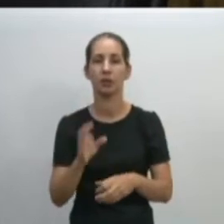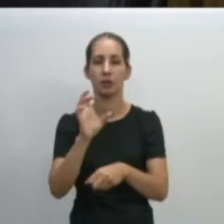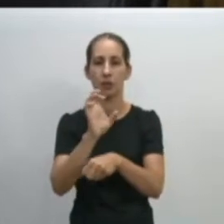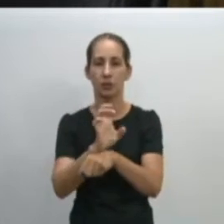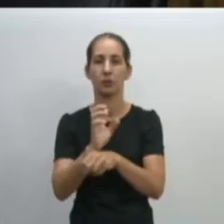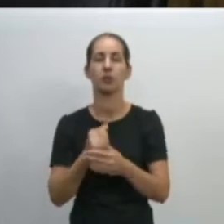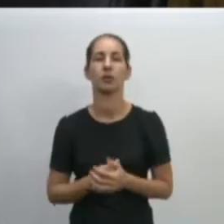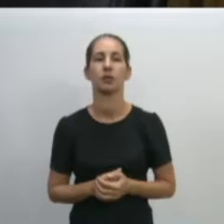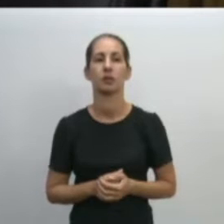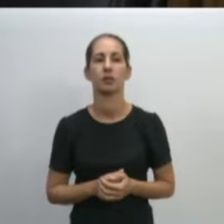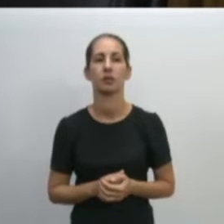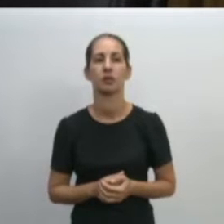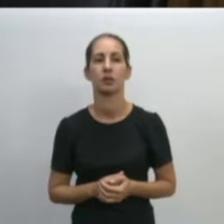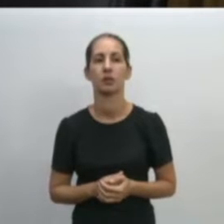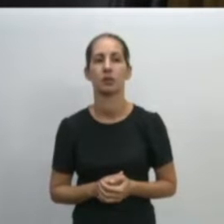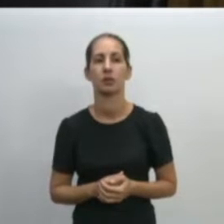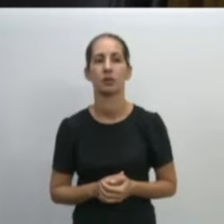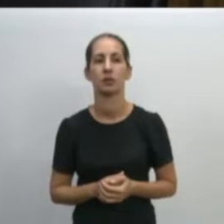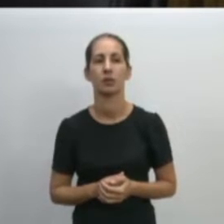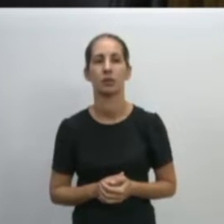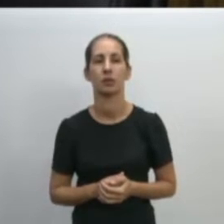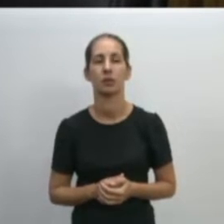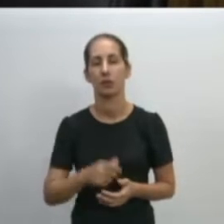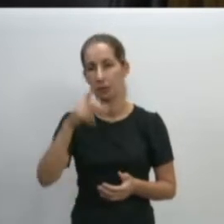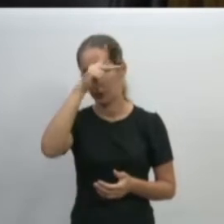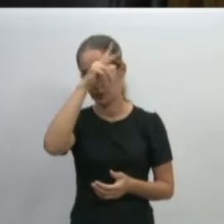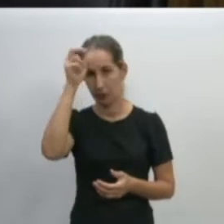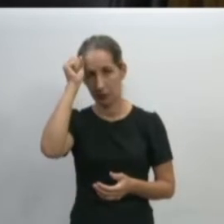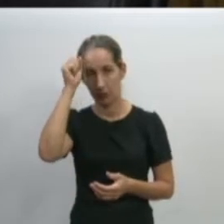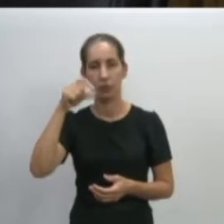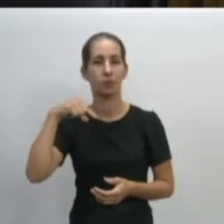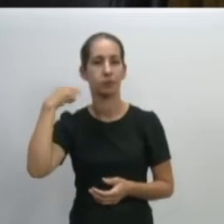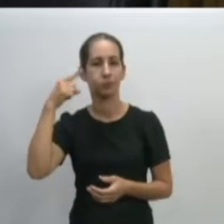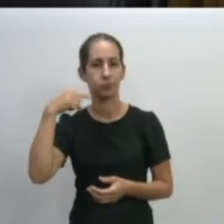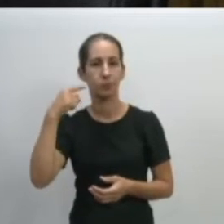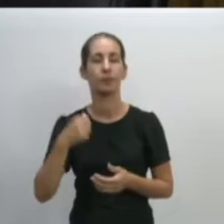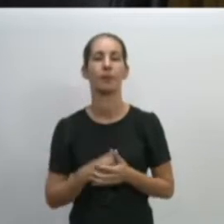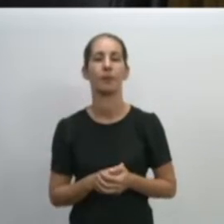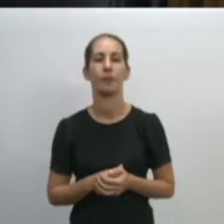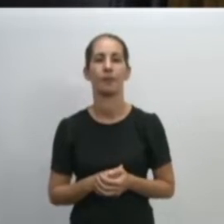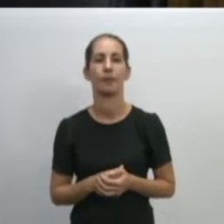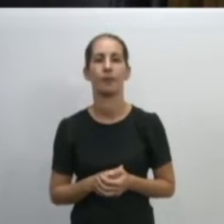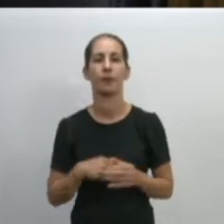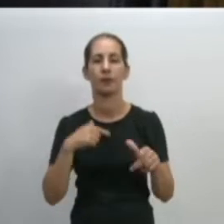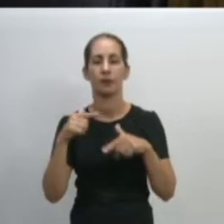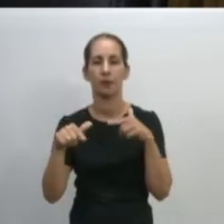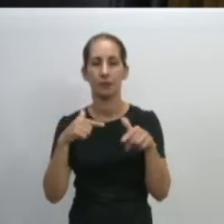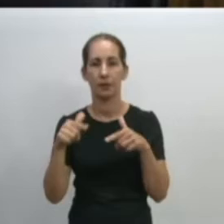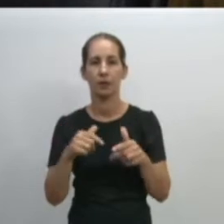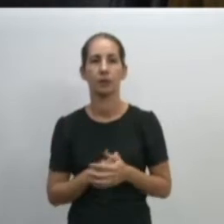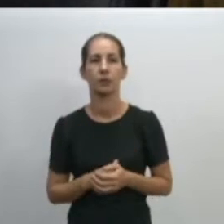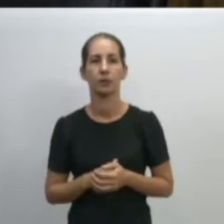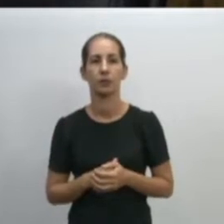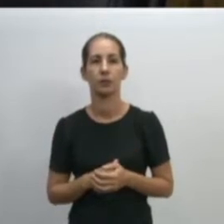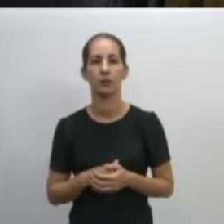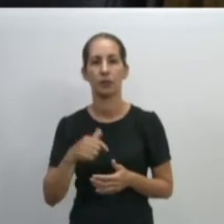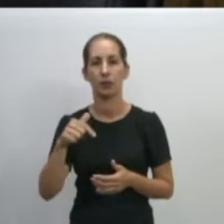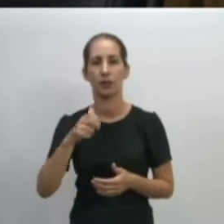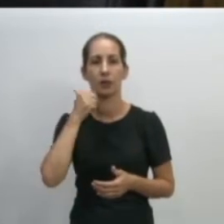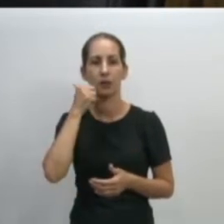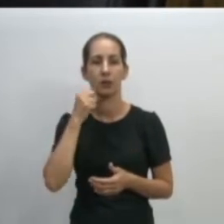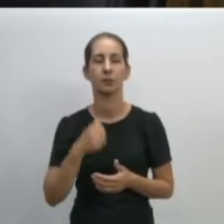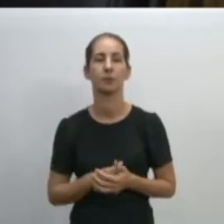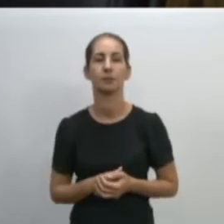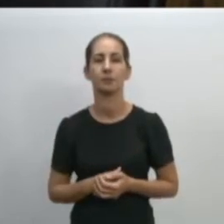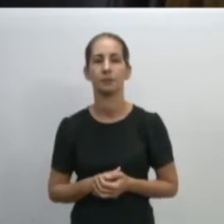estaduais, repartições públicas municipais a advogados em exercício da função no município de